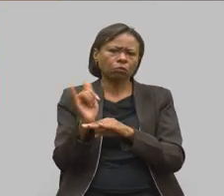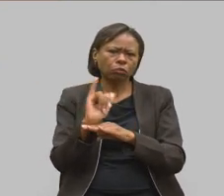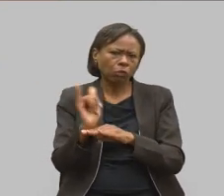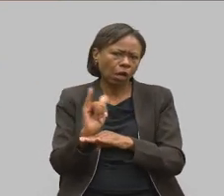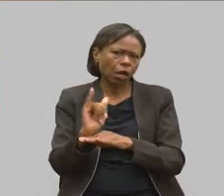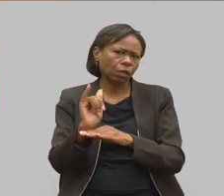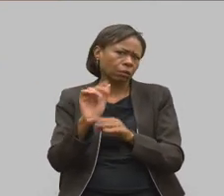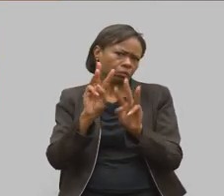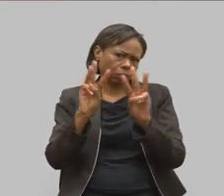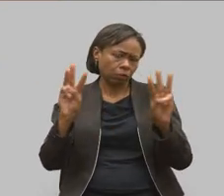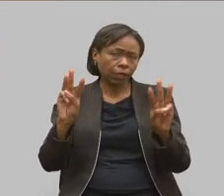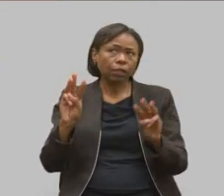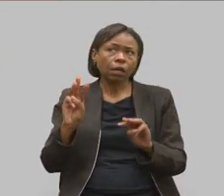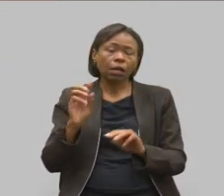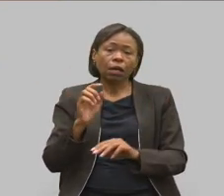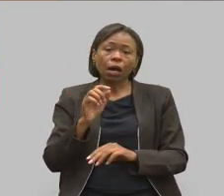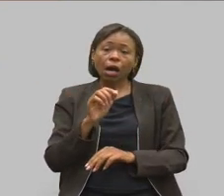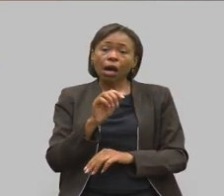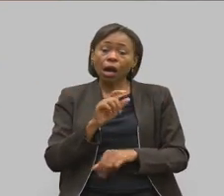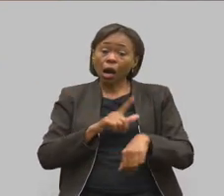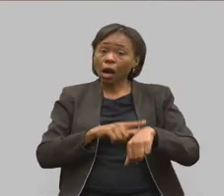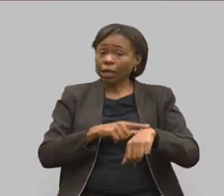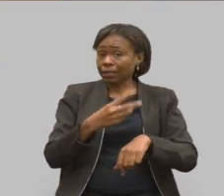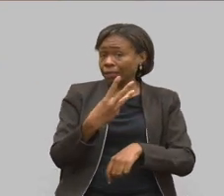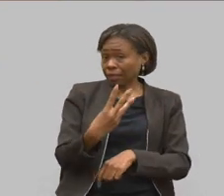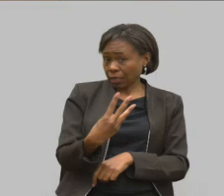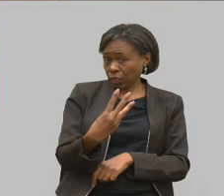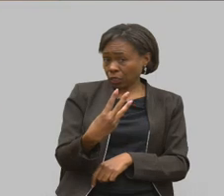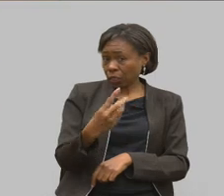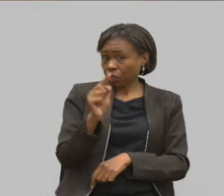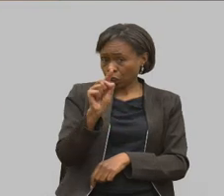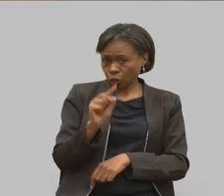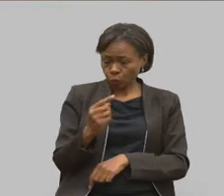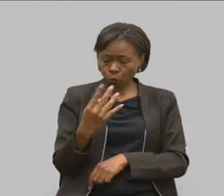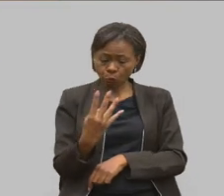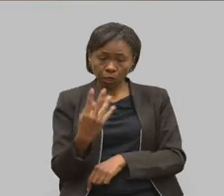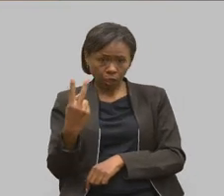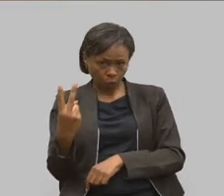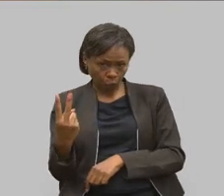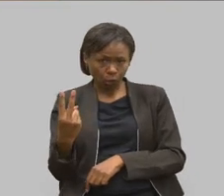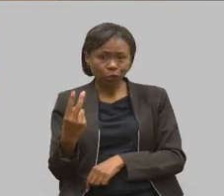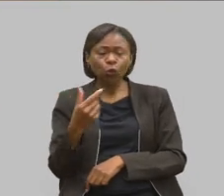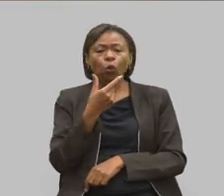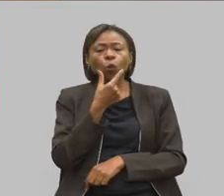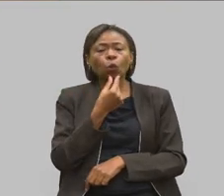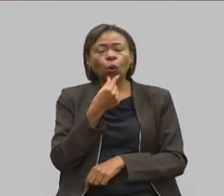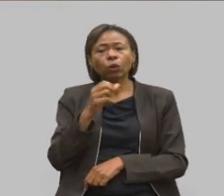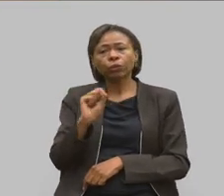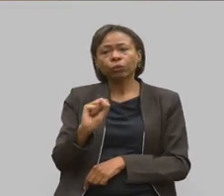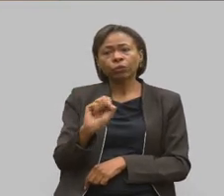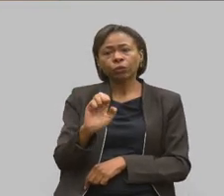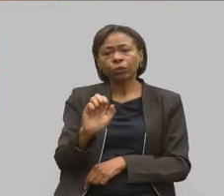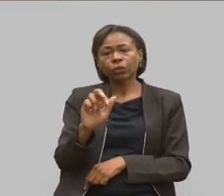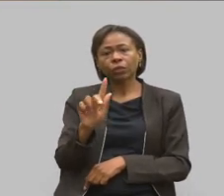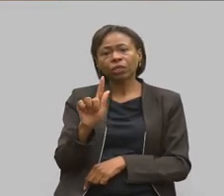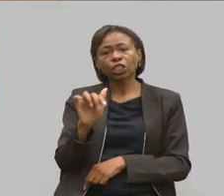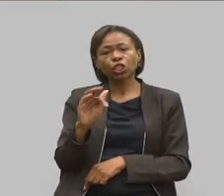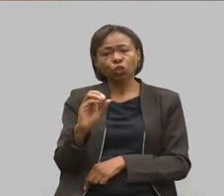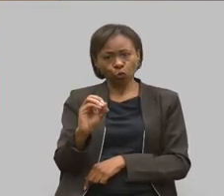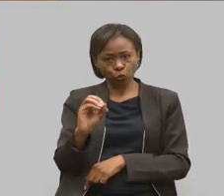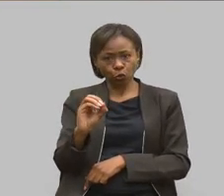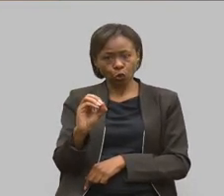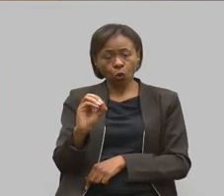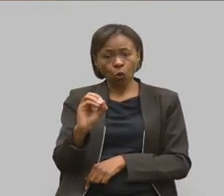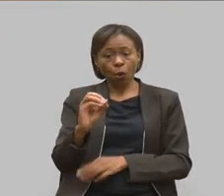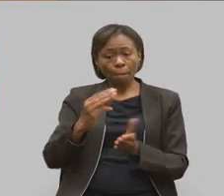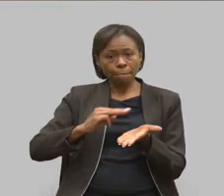pouco às 15:42 eh do Senor Sérgio um pedido eh para